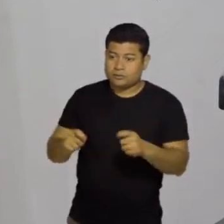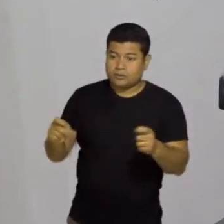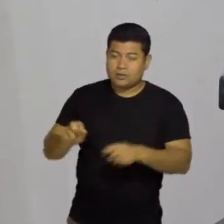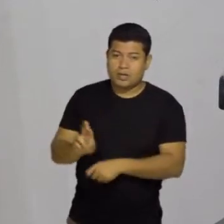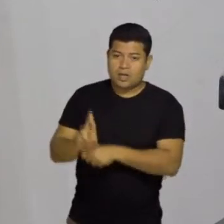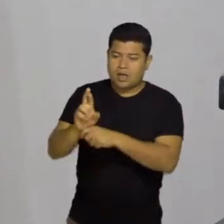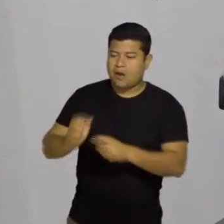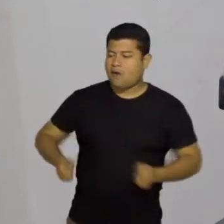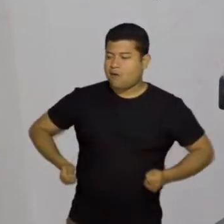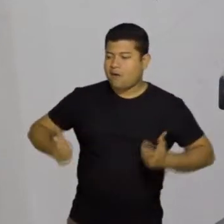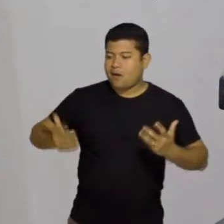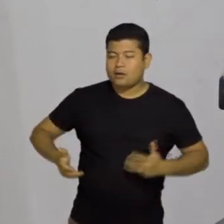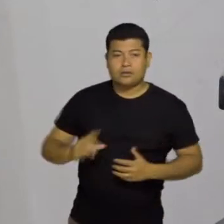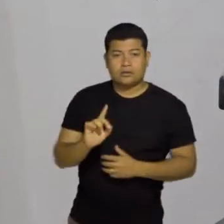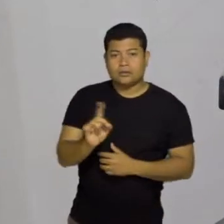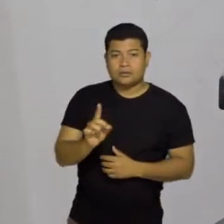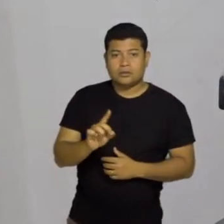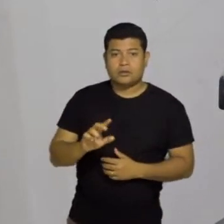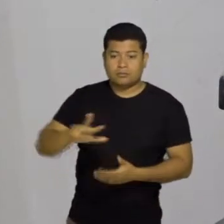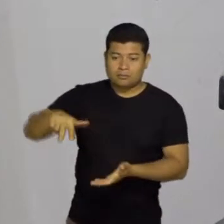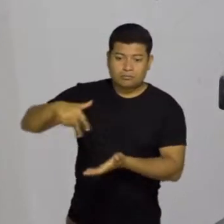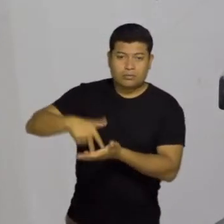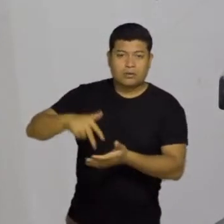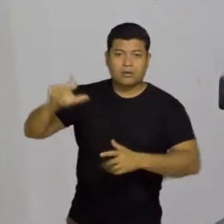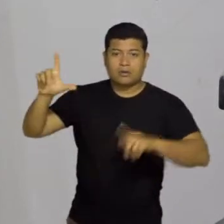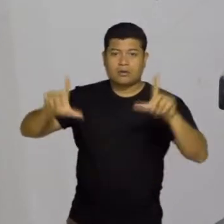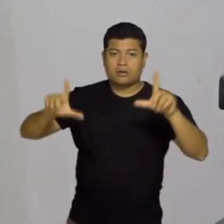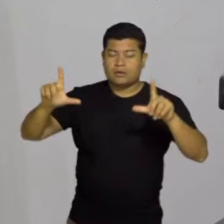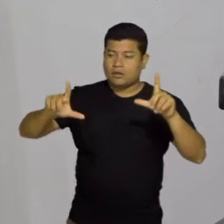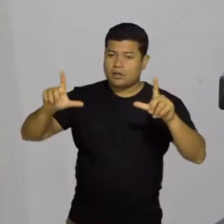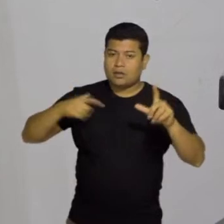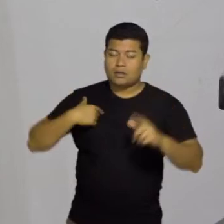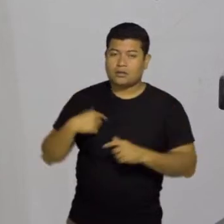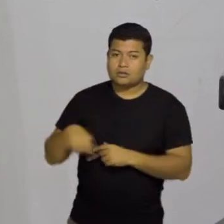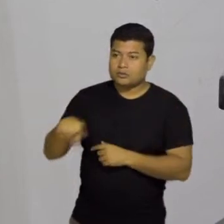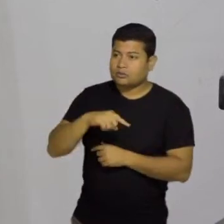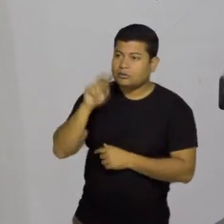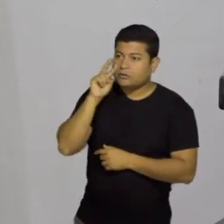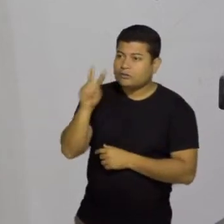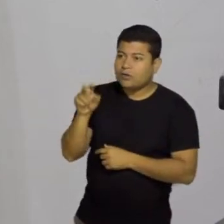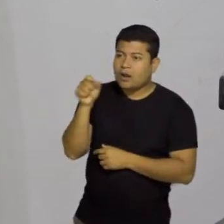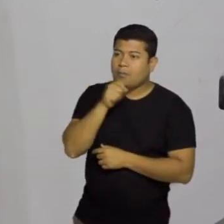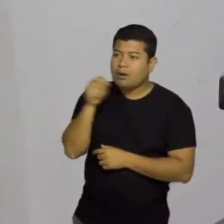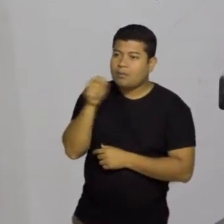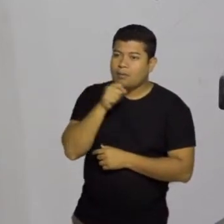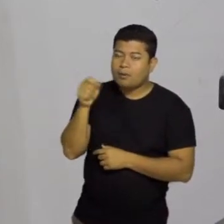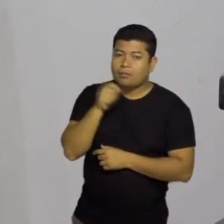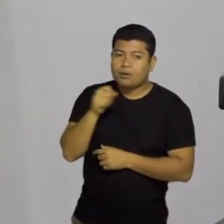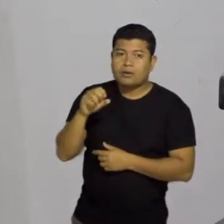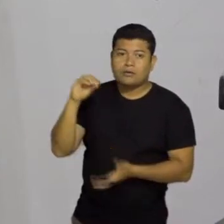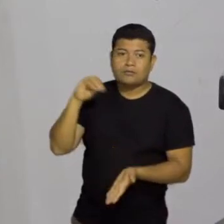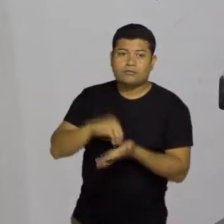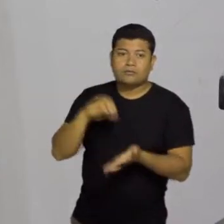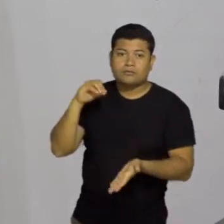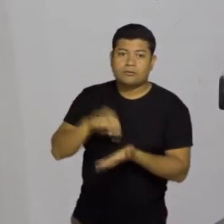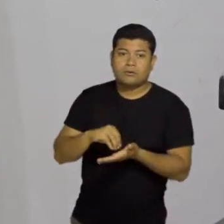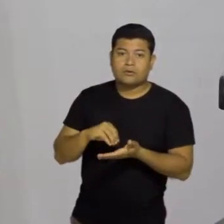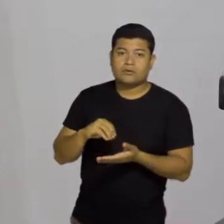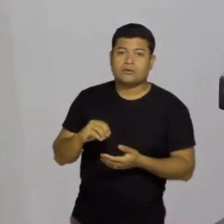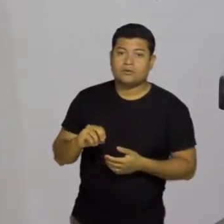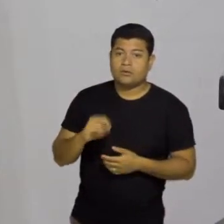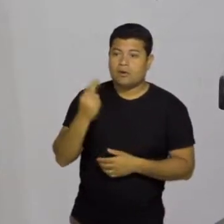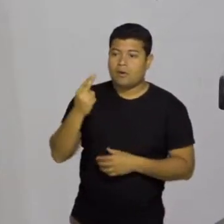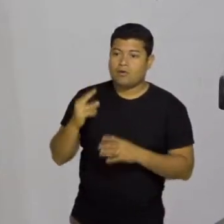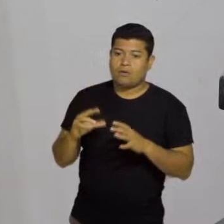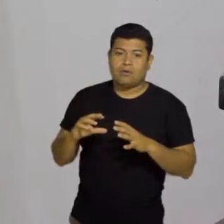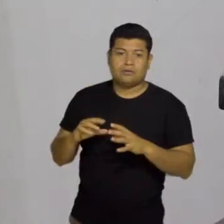ao mesmo tempo, ele vai para a televisão e não cansamos de ouvir reportagens falando da falta ou do apagão da mão de obra